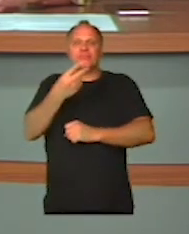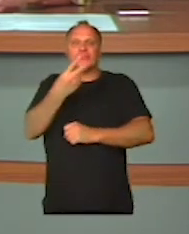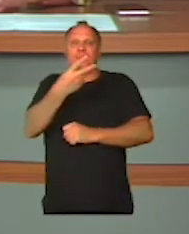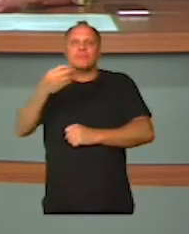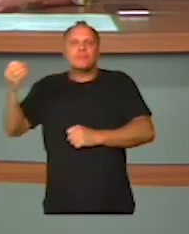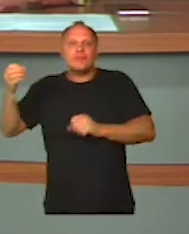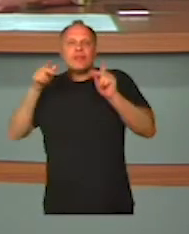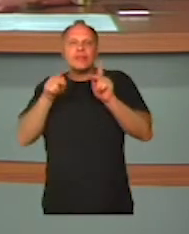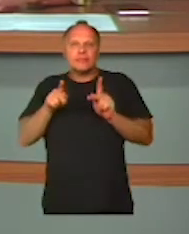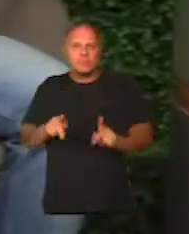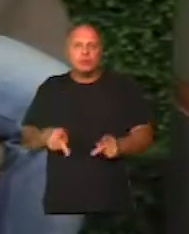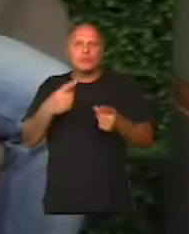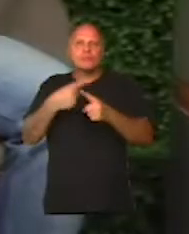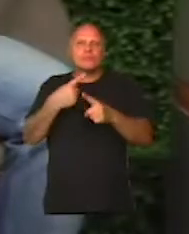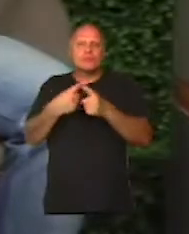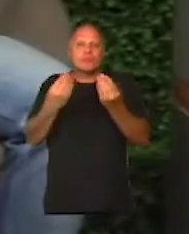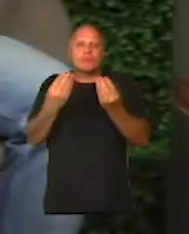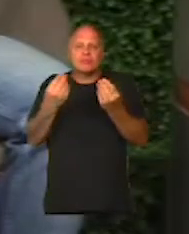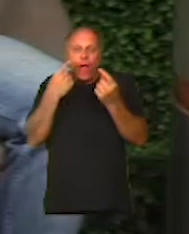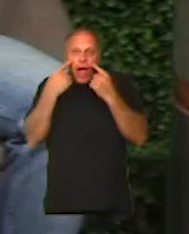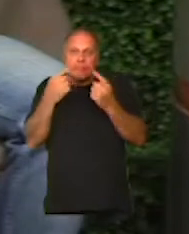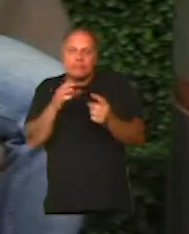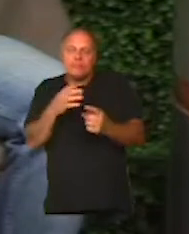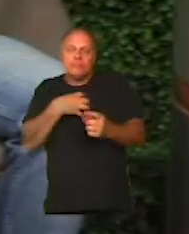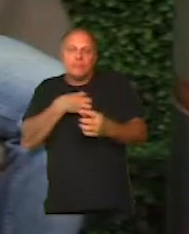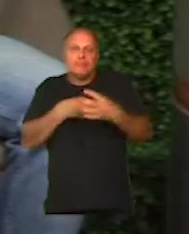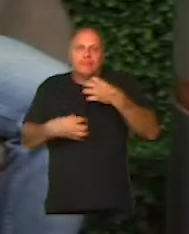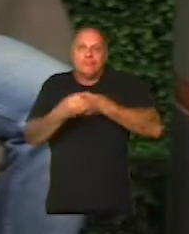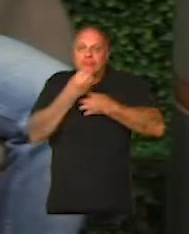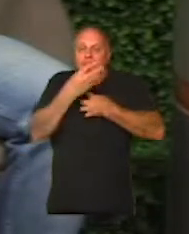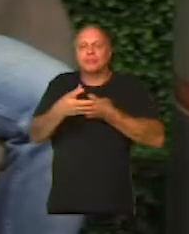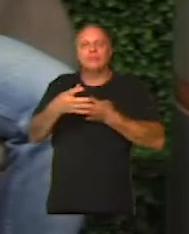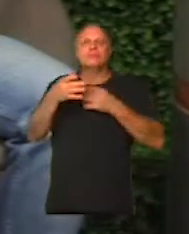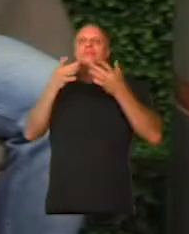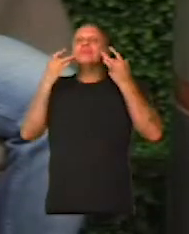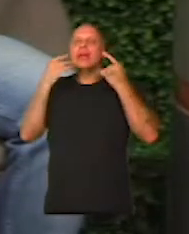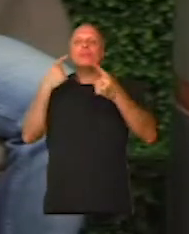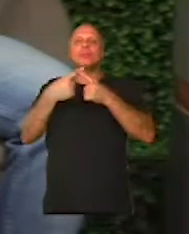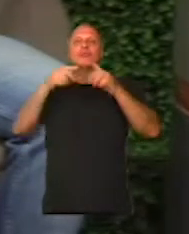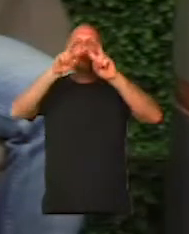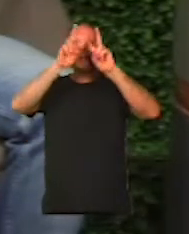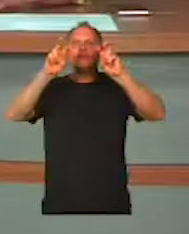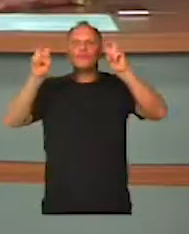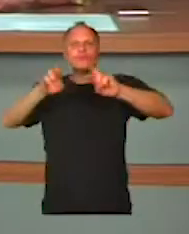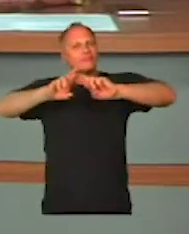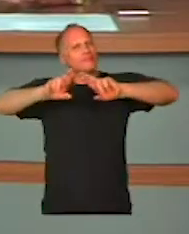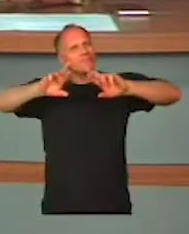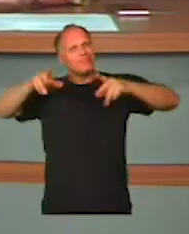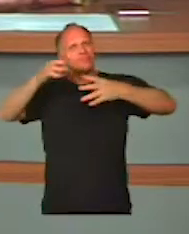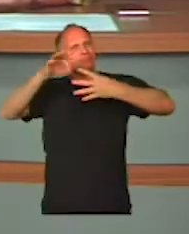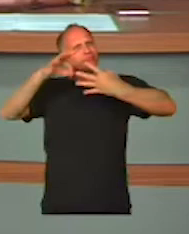chorando, porque muita gente se identificou, né? Tocou muito. Ela toca em vários assuntos, sim, delicados, sensíveis,